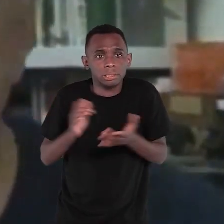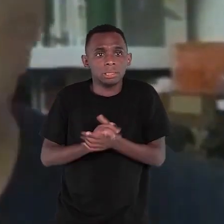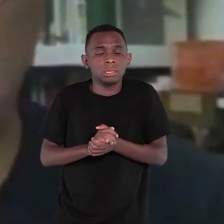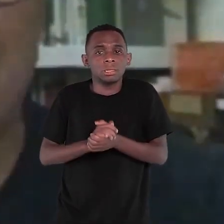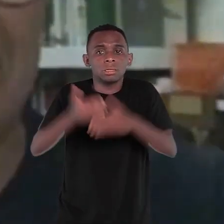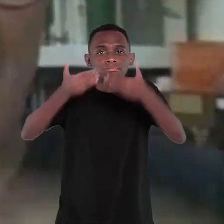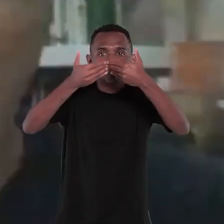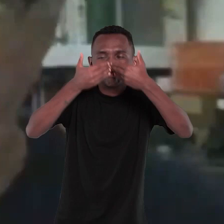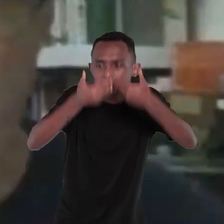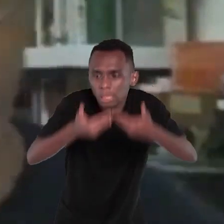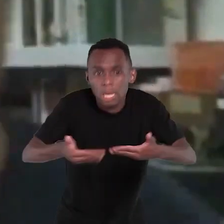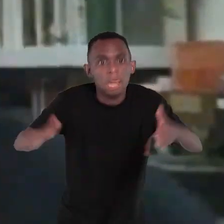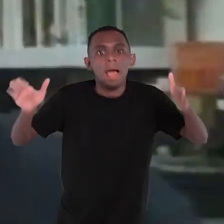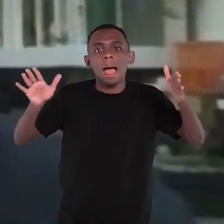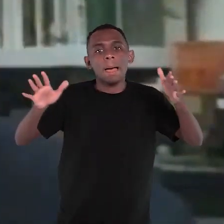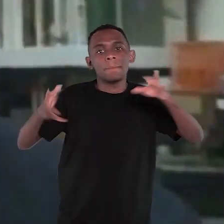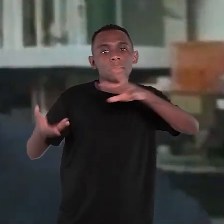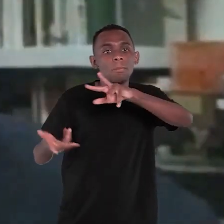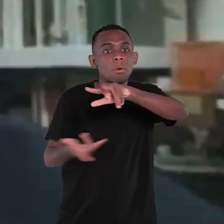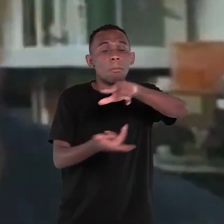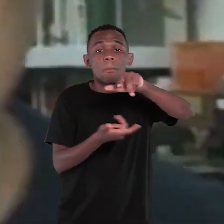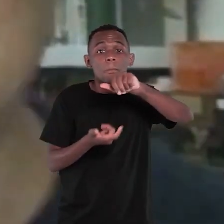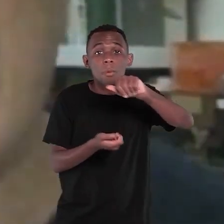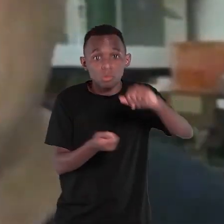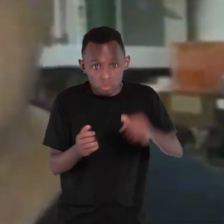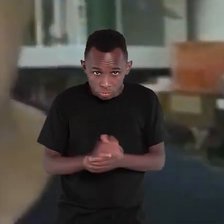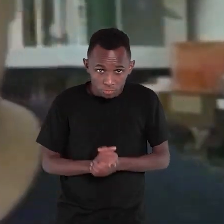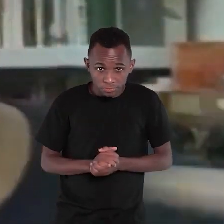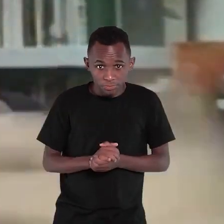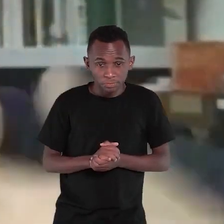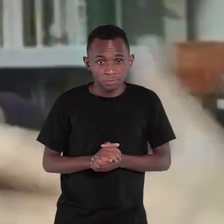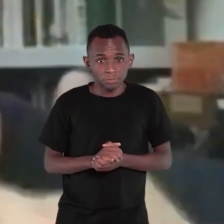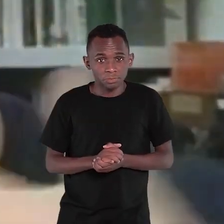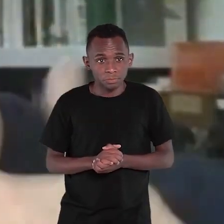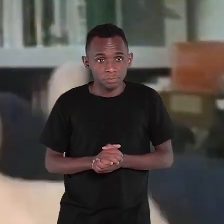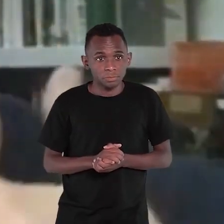repente, se abrem para o mundo de uma maneira e se abrem